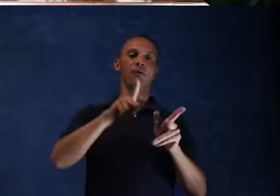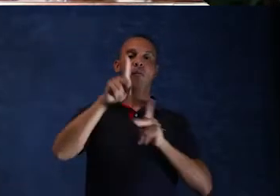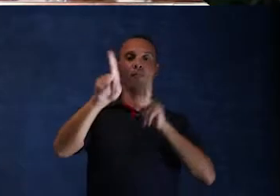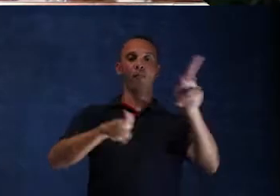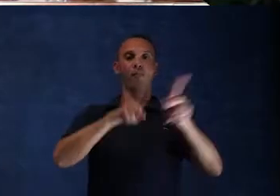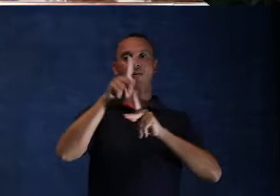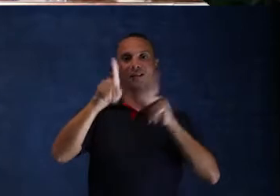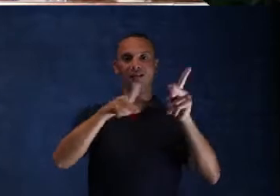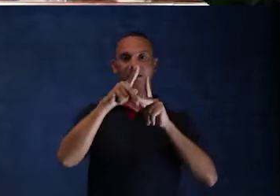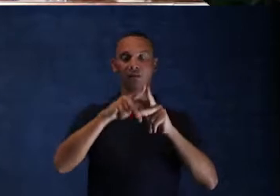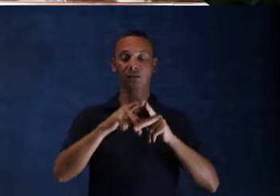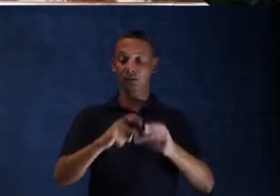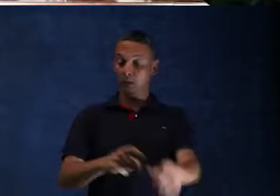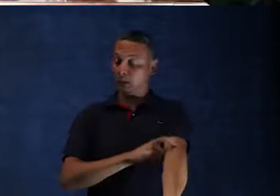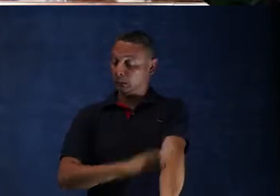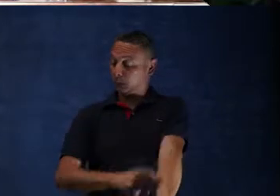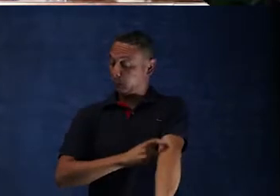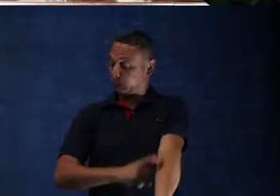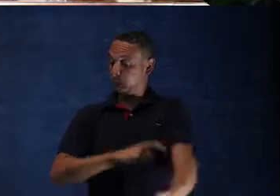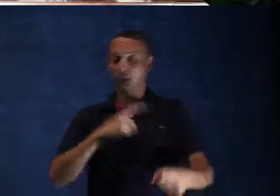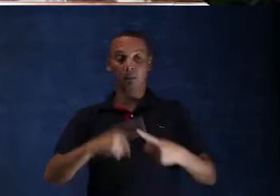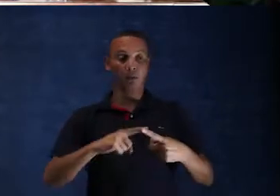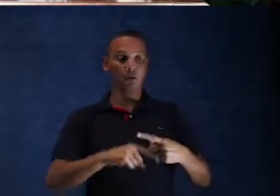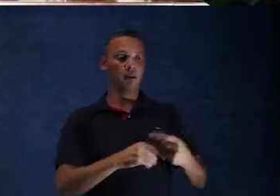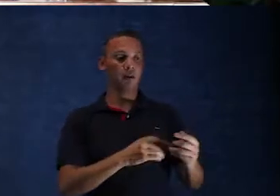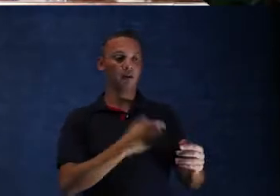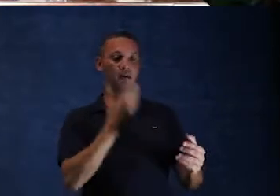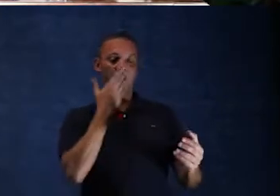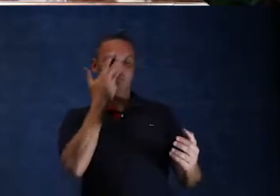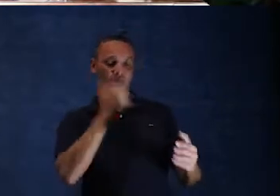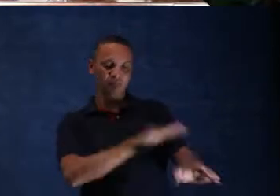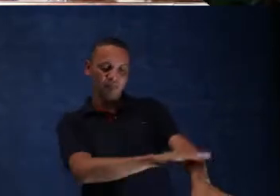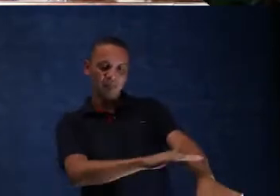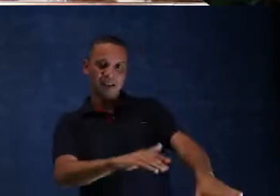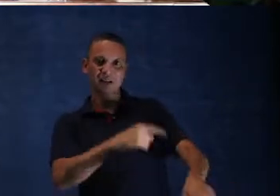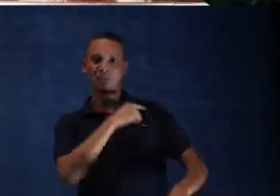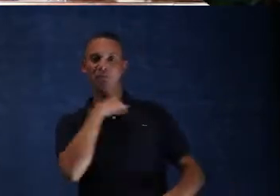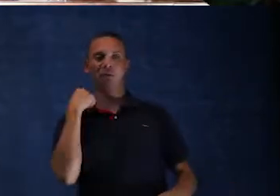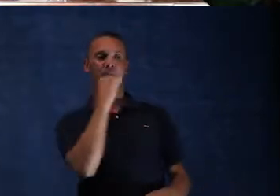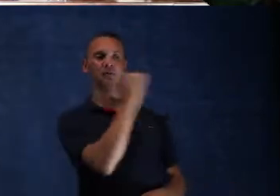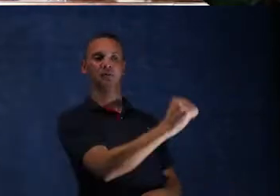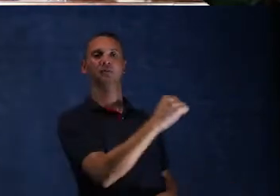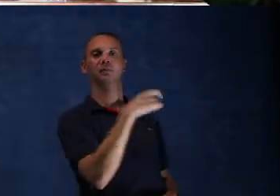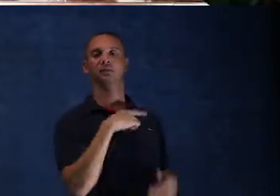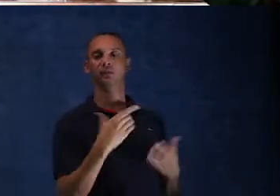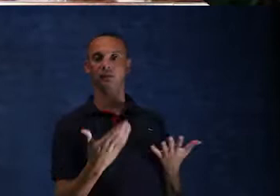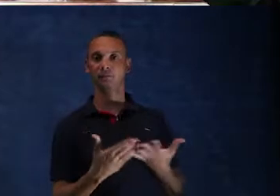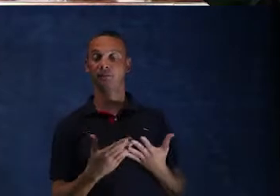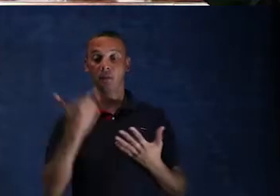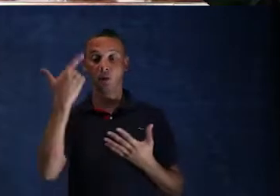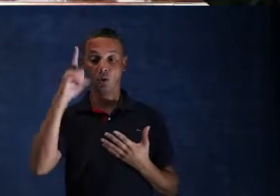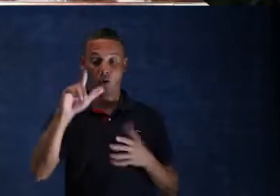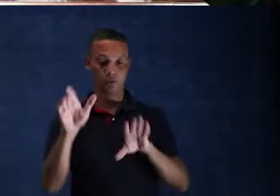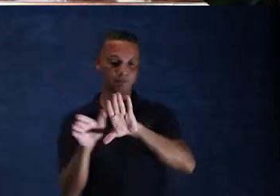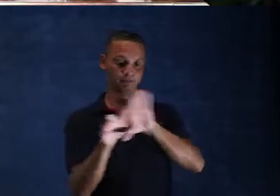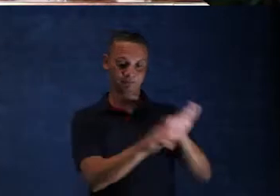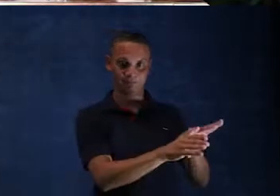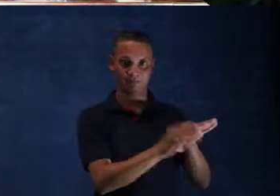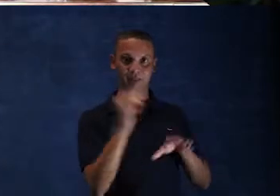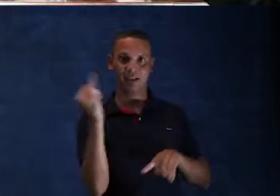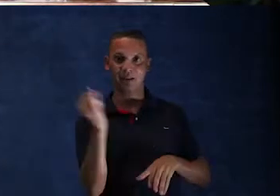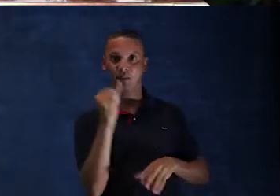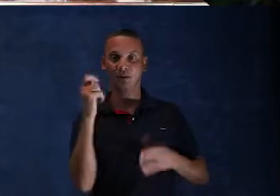população enfurecida com o assassinato do menino. No outro plano, íntimo e pessoal, é possível acompanhar